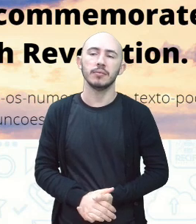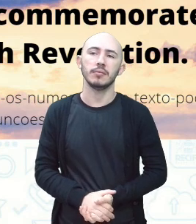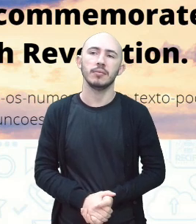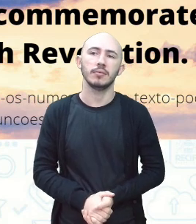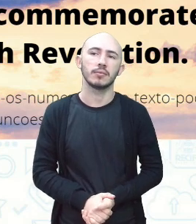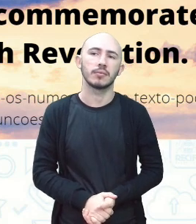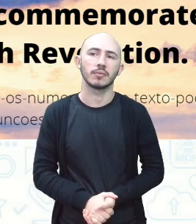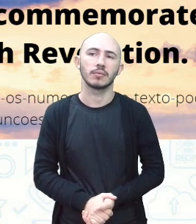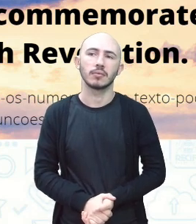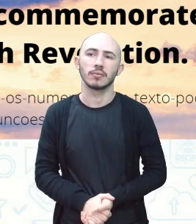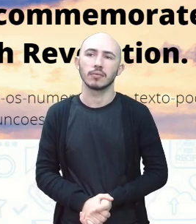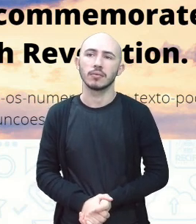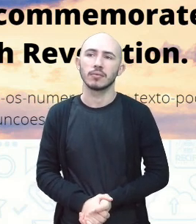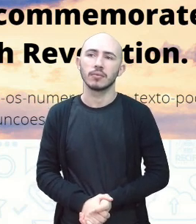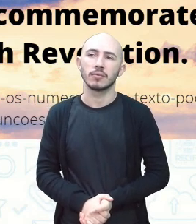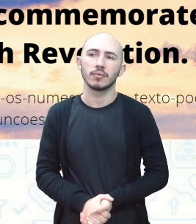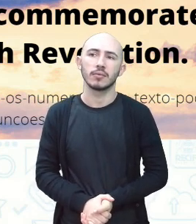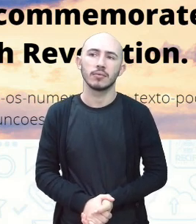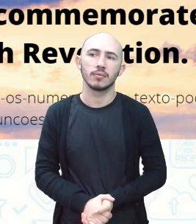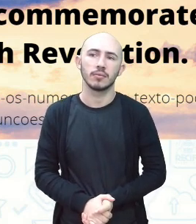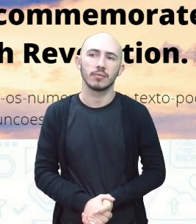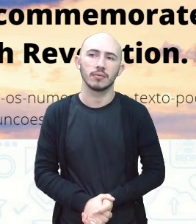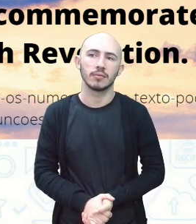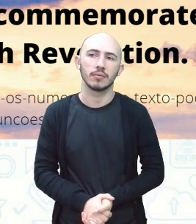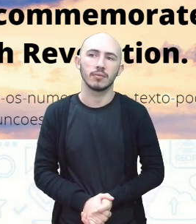or climb